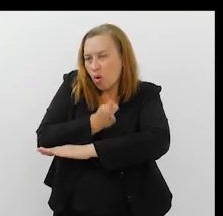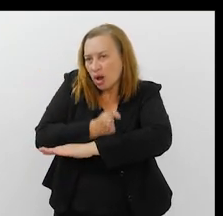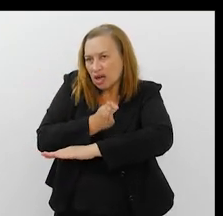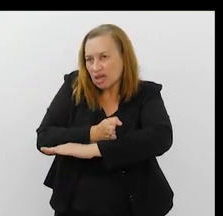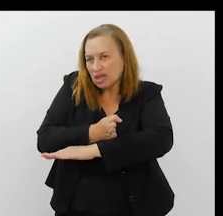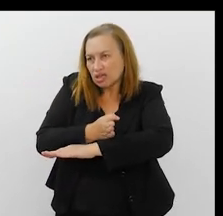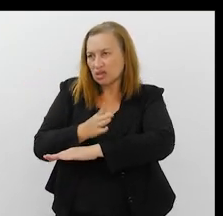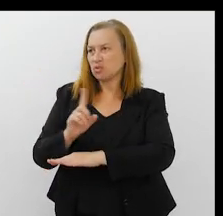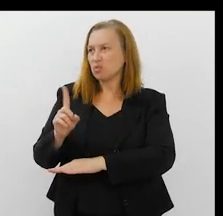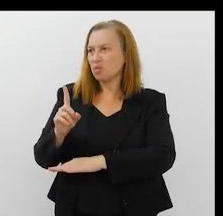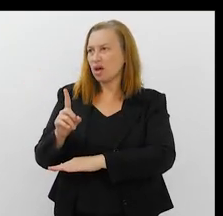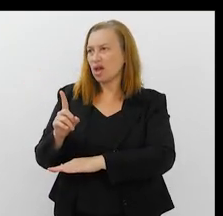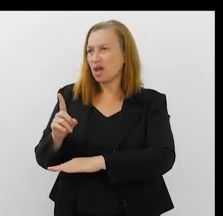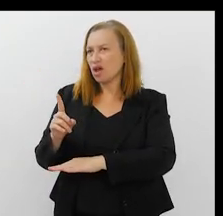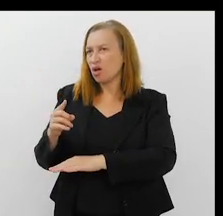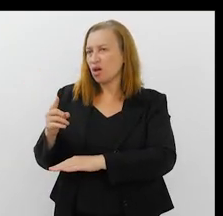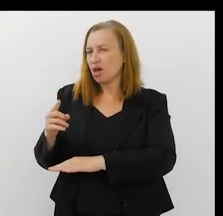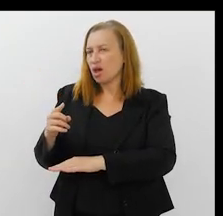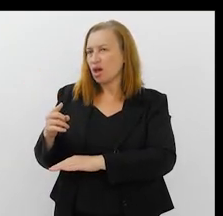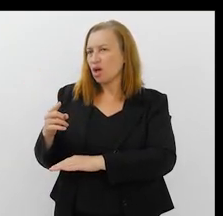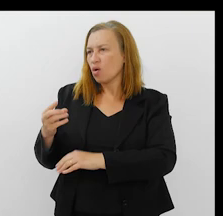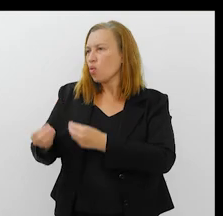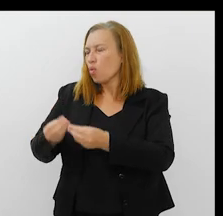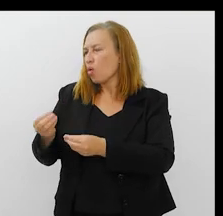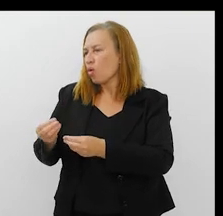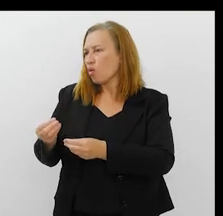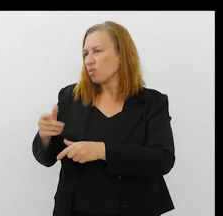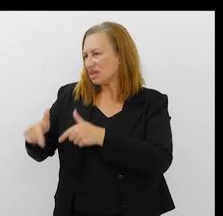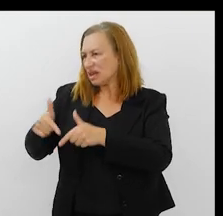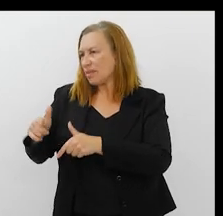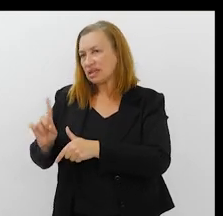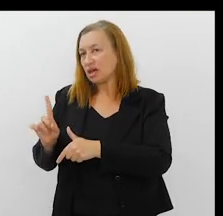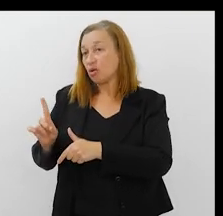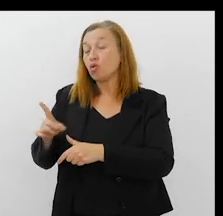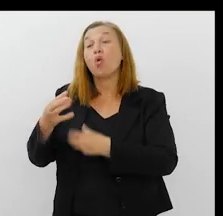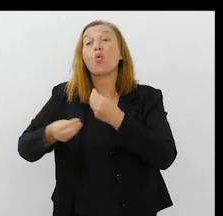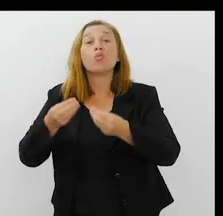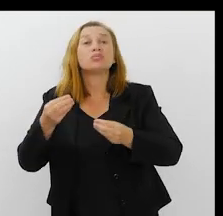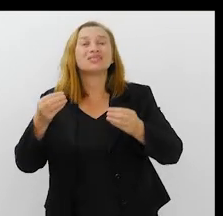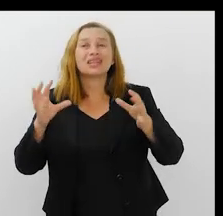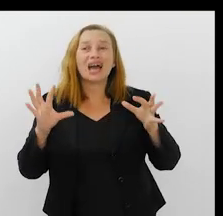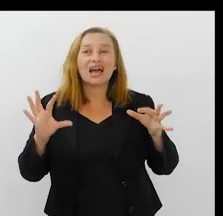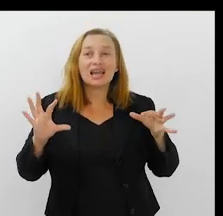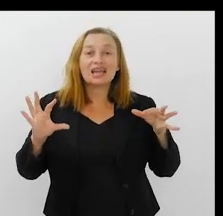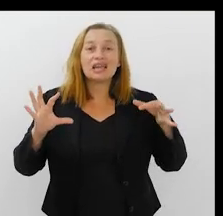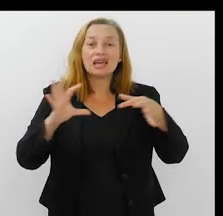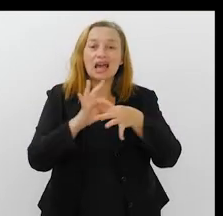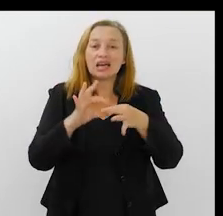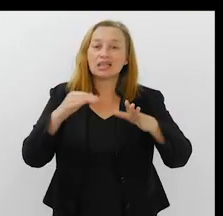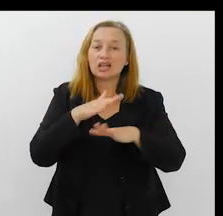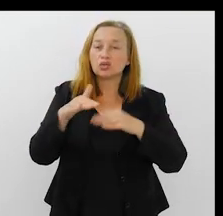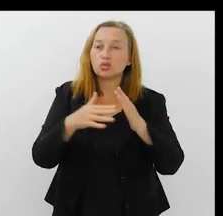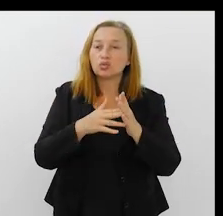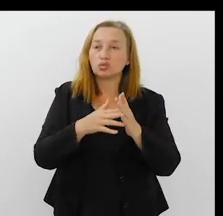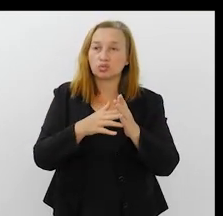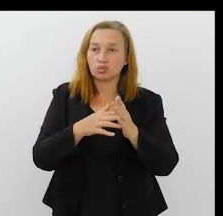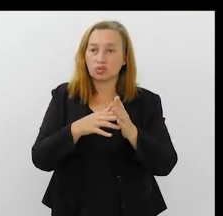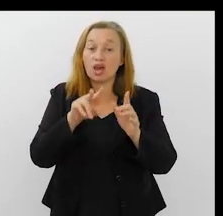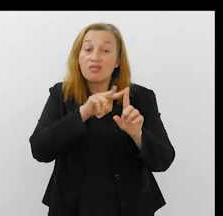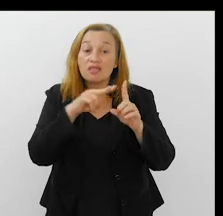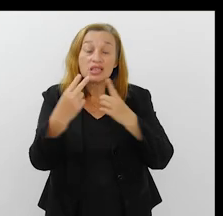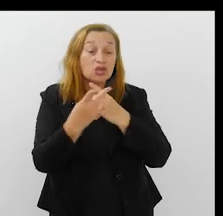a maneira que ele é, o tempo que ele está trabalhando. É como esse carnavalesco está antenado com o que está ao seu